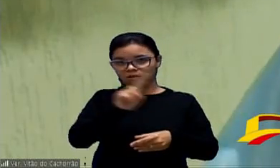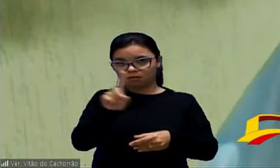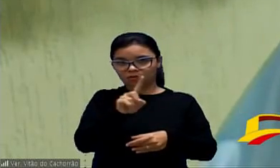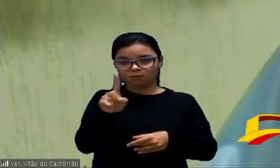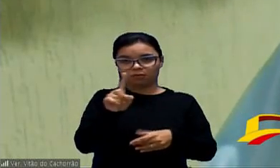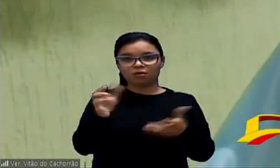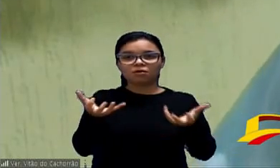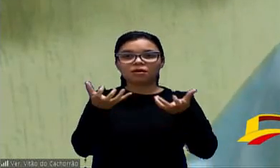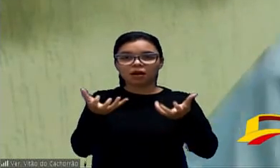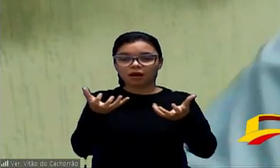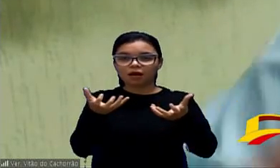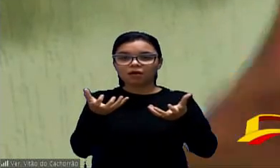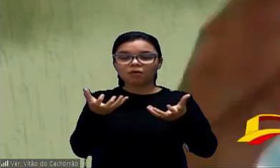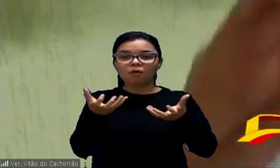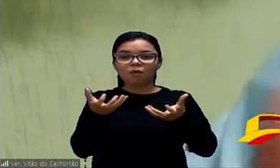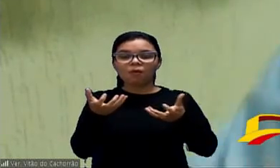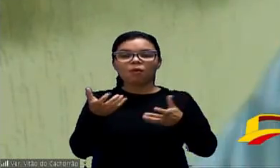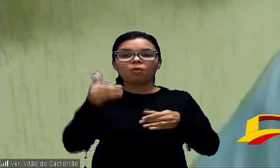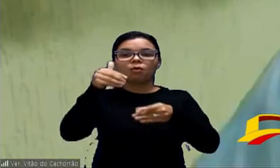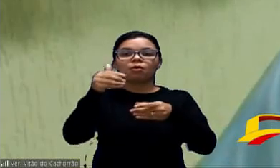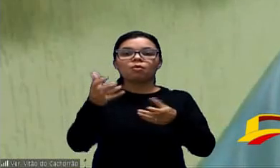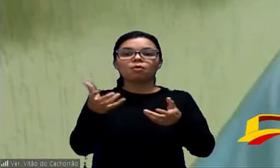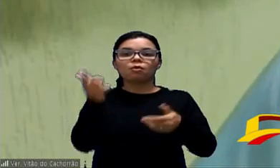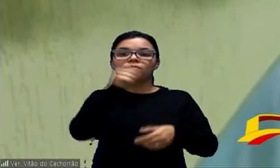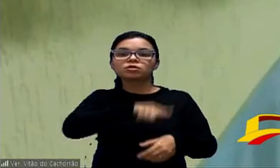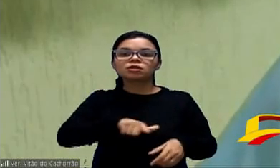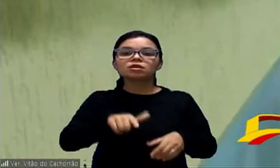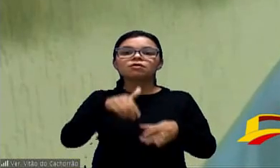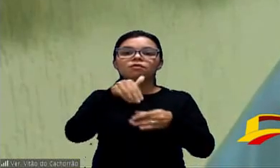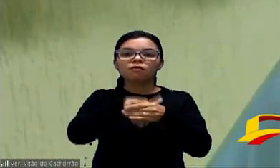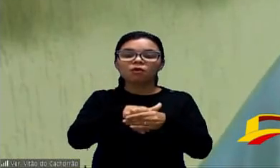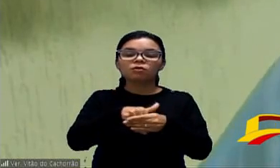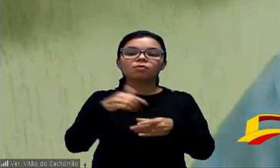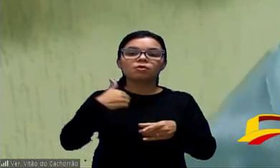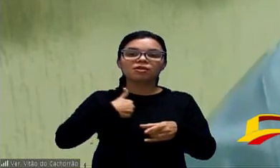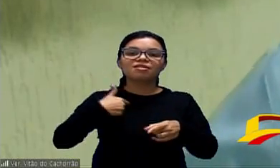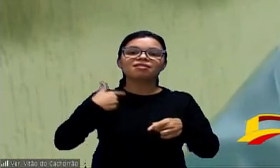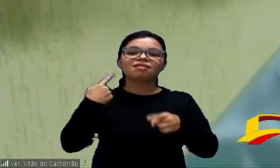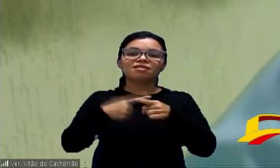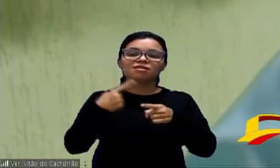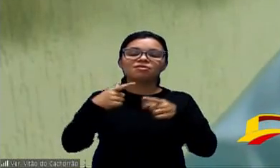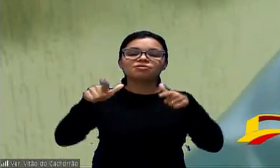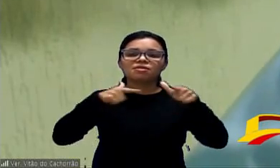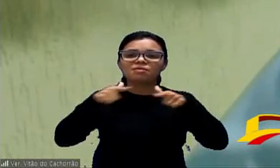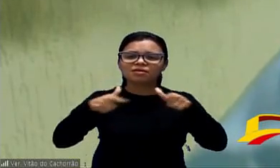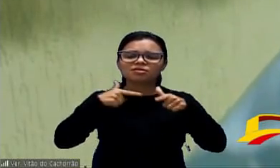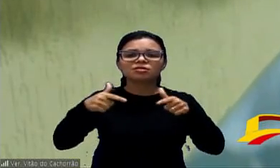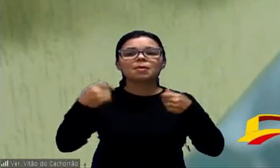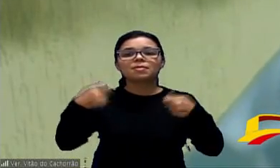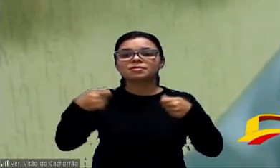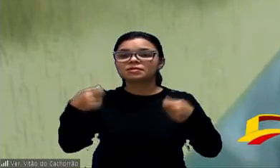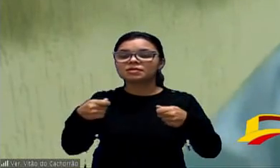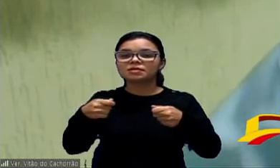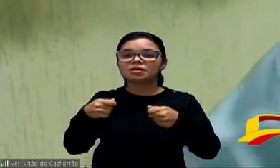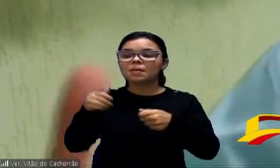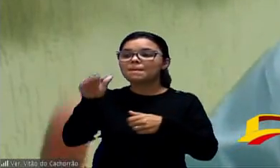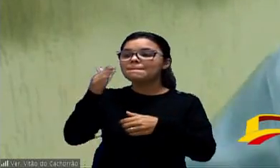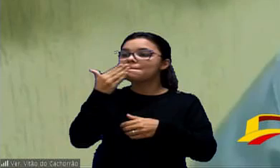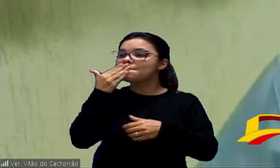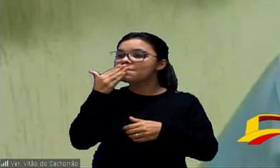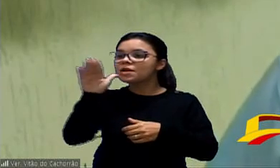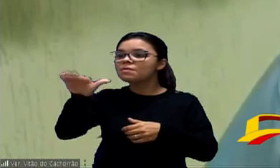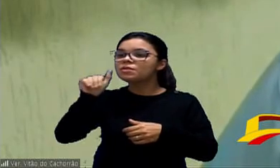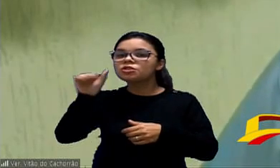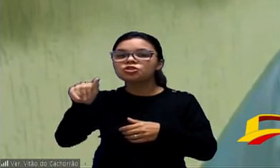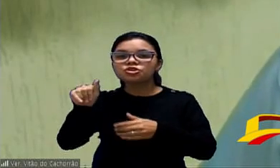aqui, tem que ter um hospital veterinário de graça para o povo na nossa cidade, e a gente tem que buscar recursos de alguma maneira. Tem que ter também o